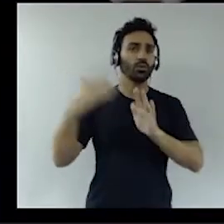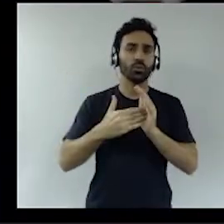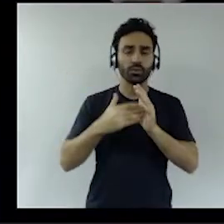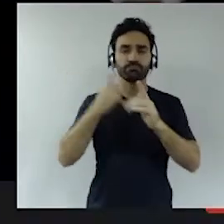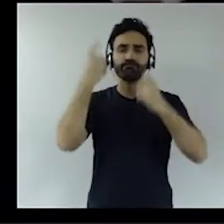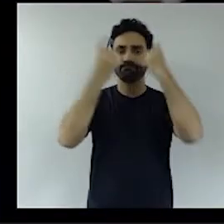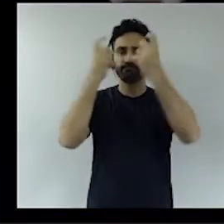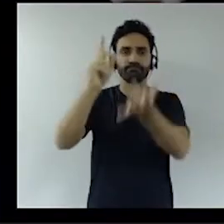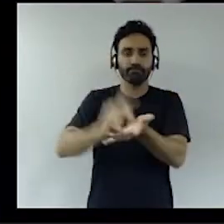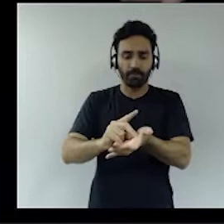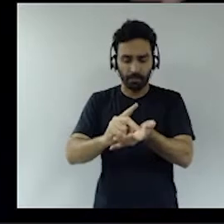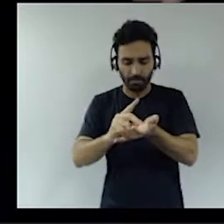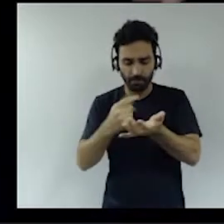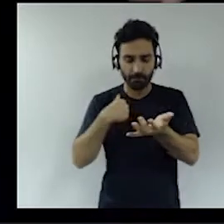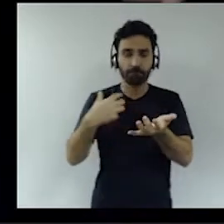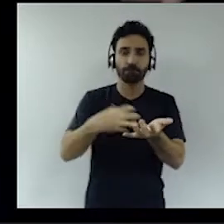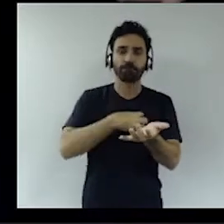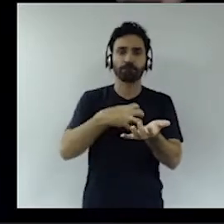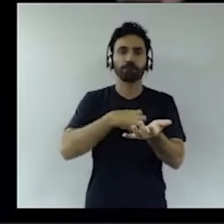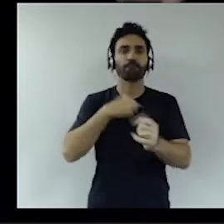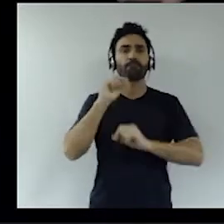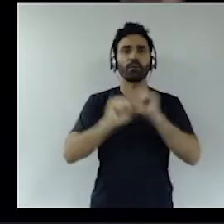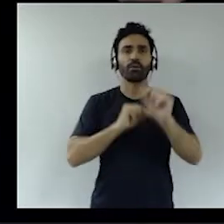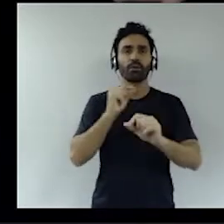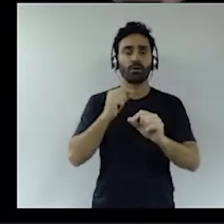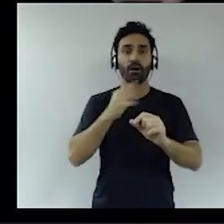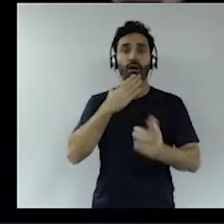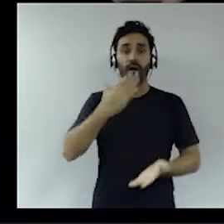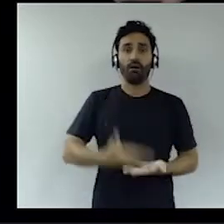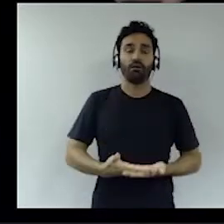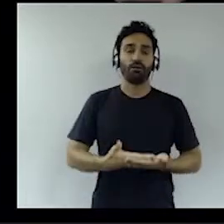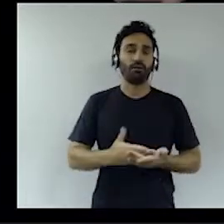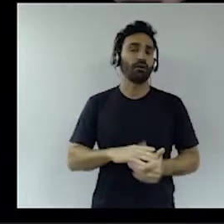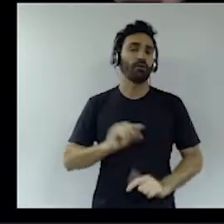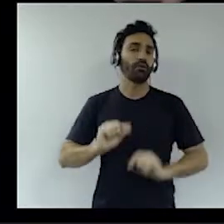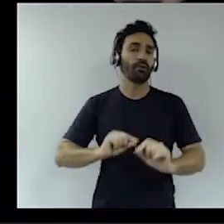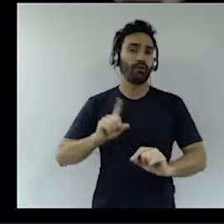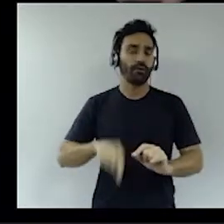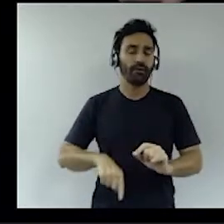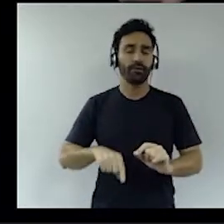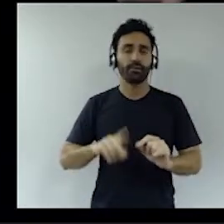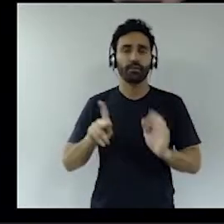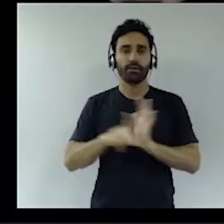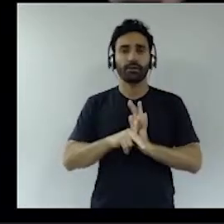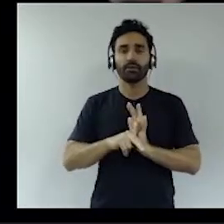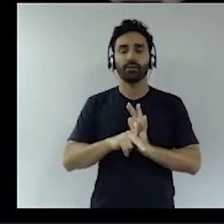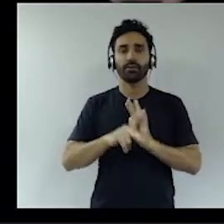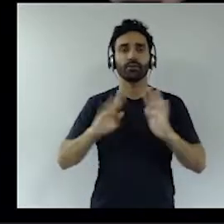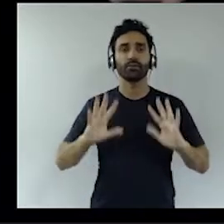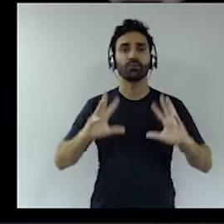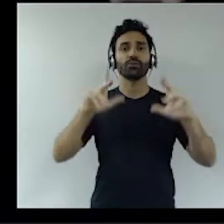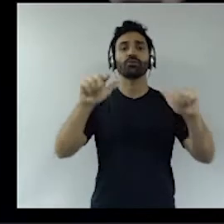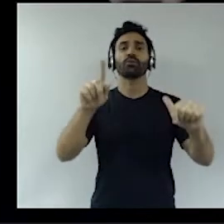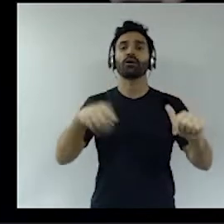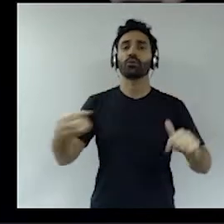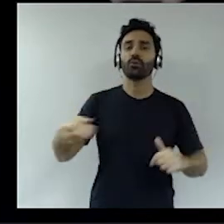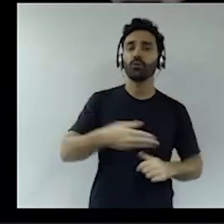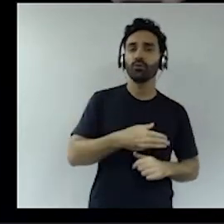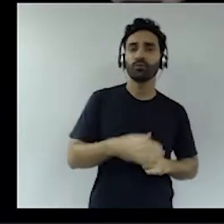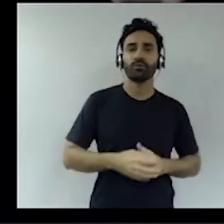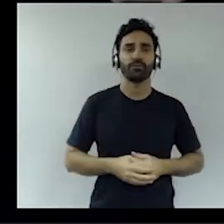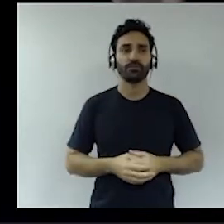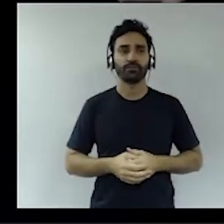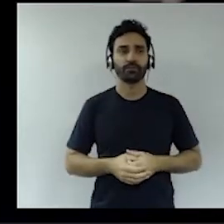todos e que nos causa a perplexidade que é inerente a tudo que é novo, a tudo que é